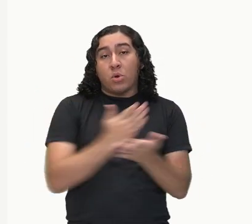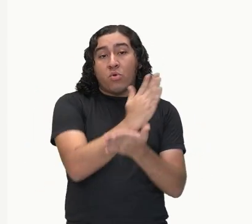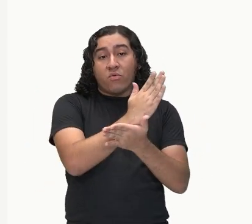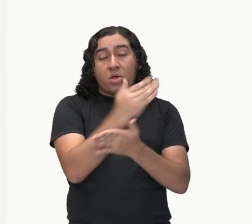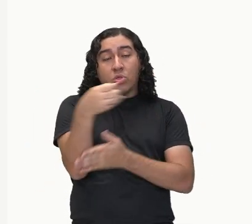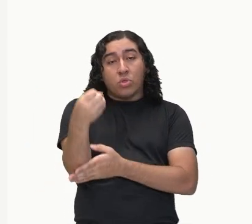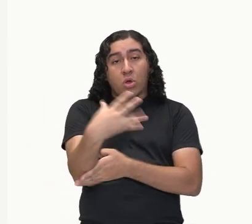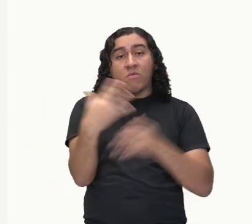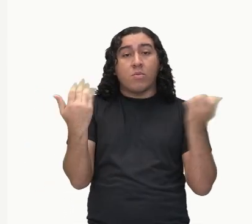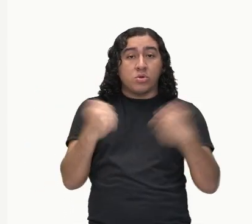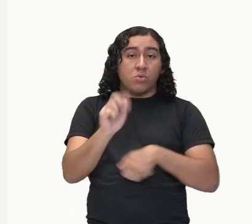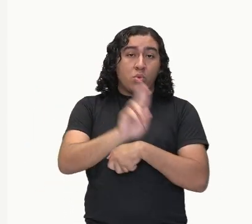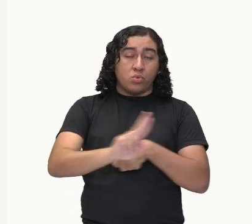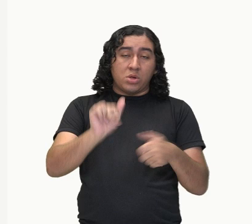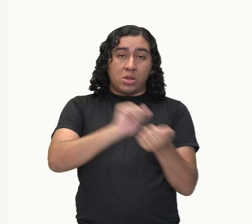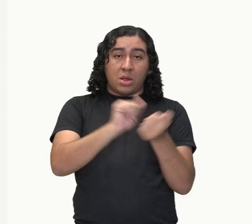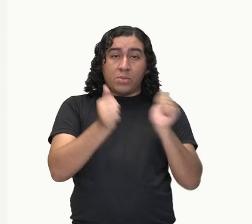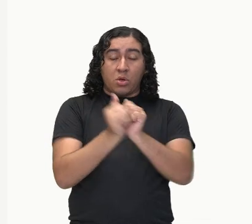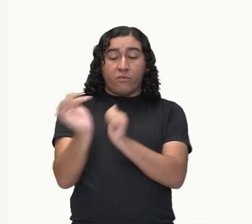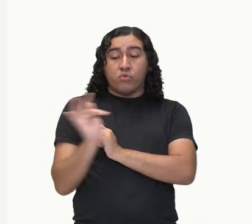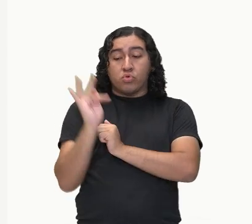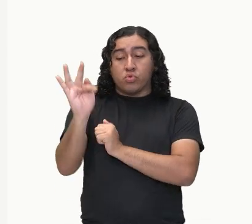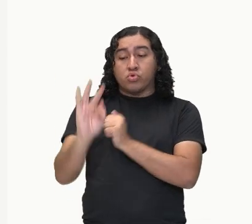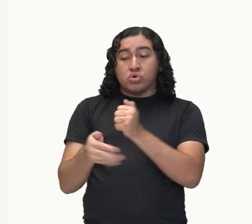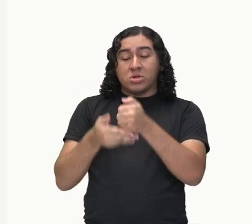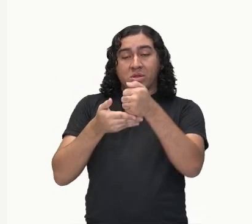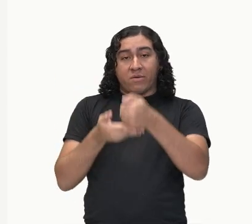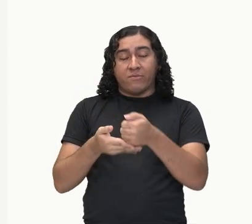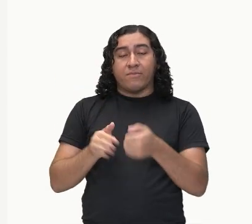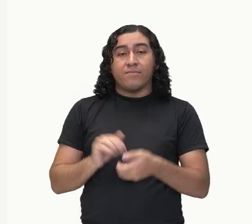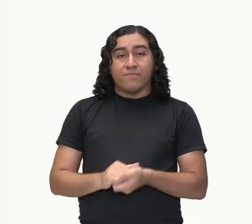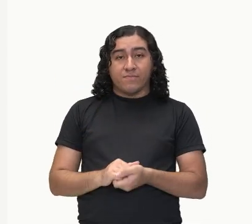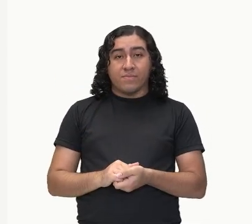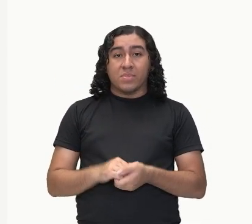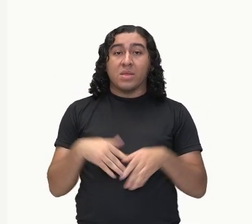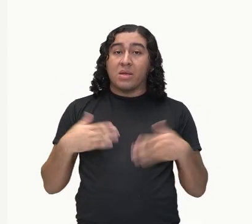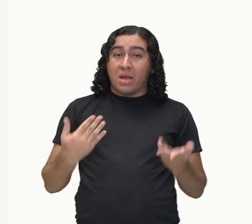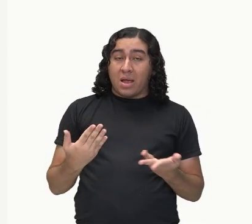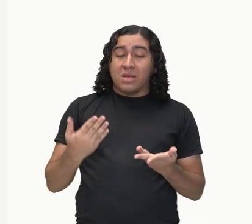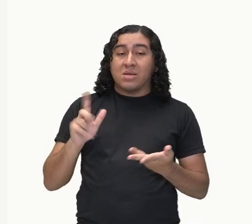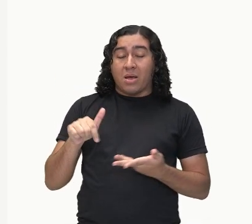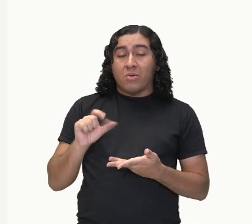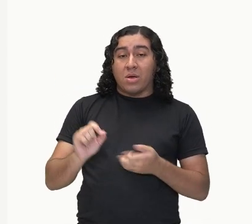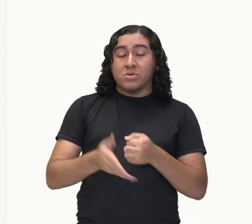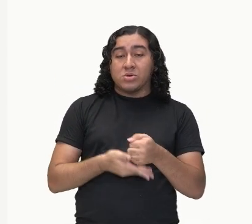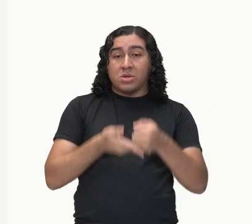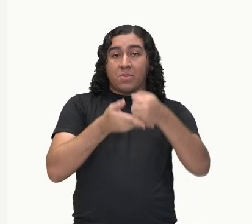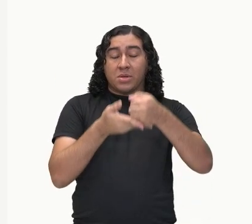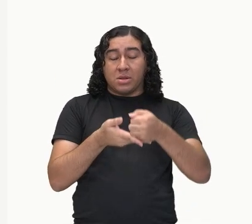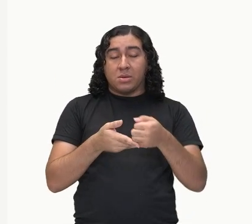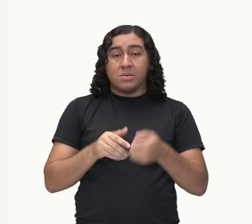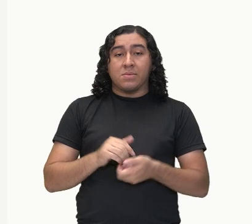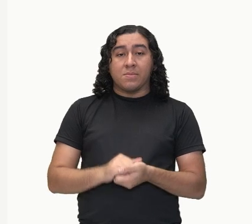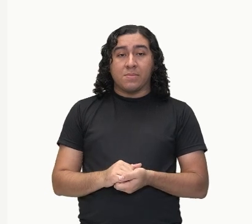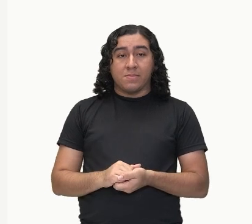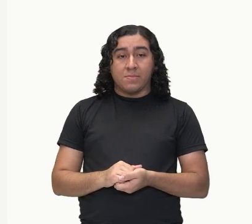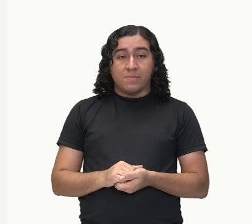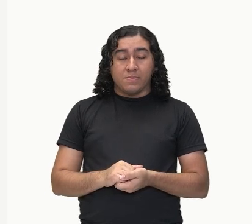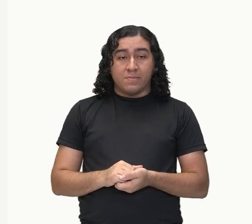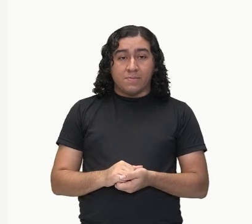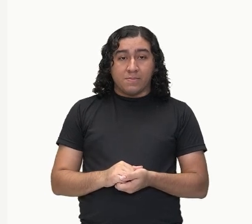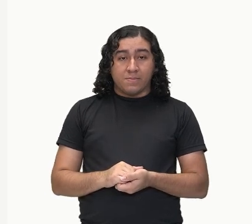eficazes para o futuro sustentável. Então, essa aí é a palavra da moda, né? Sustentabilidade.